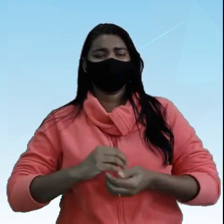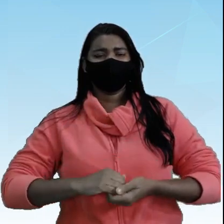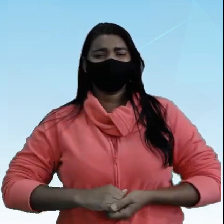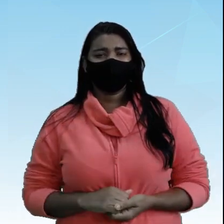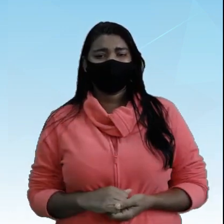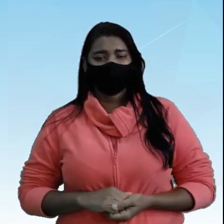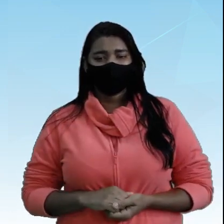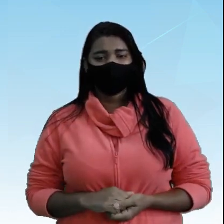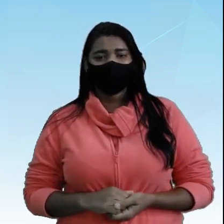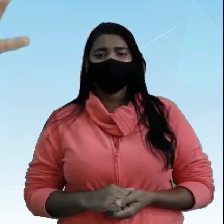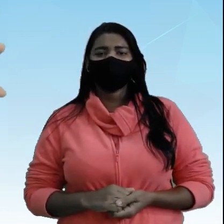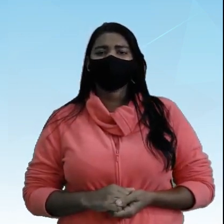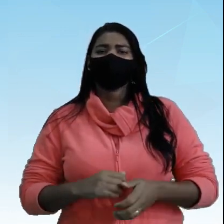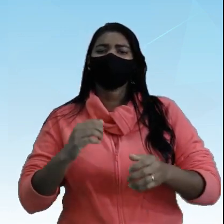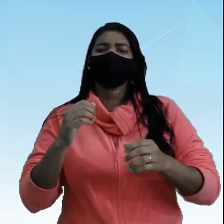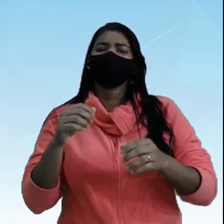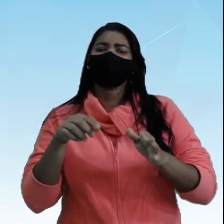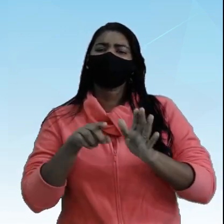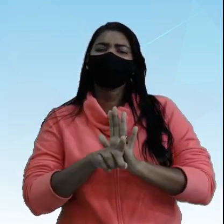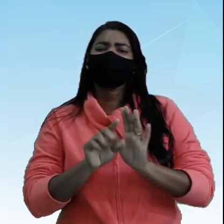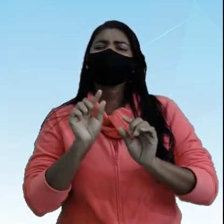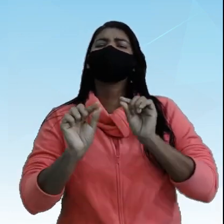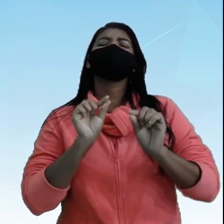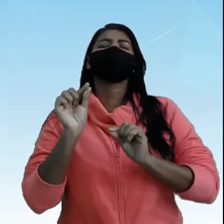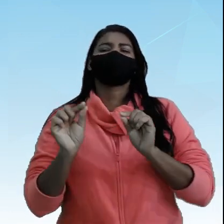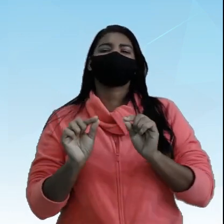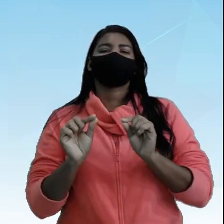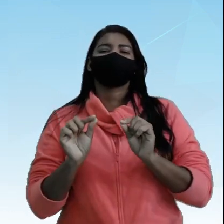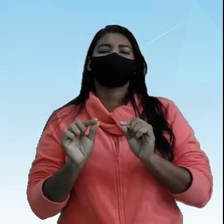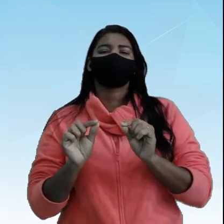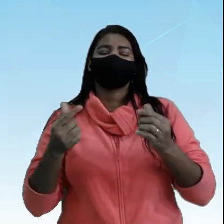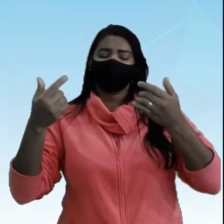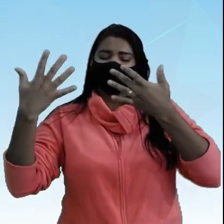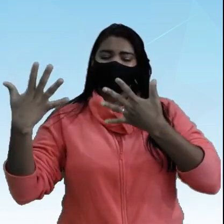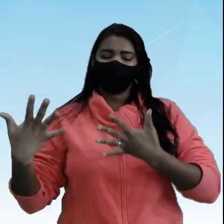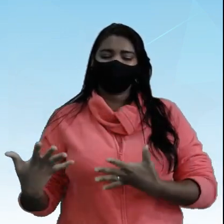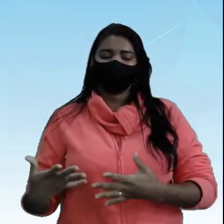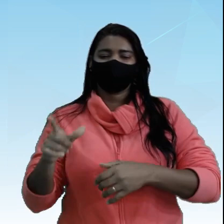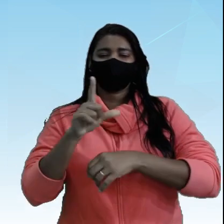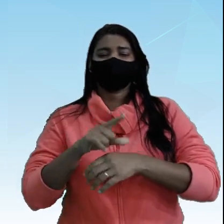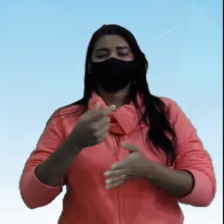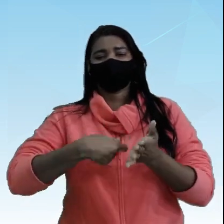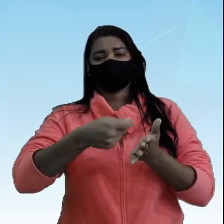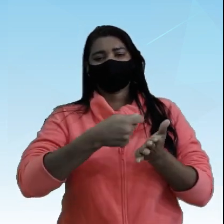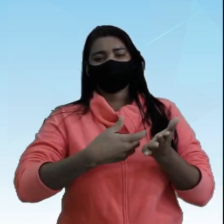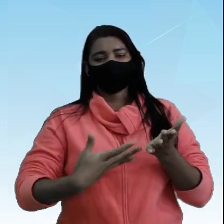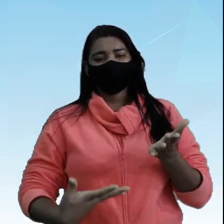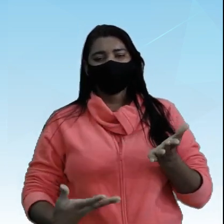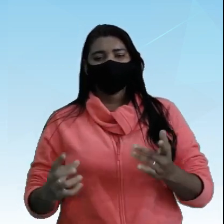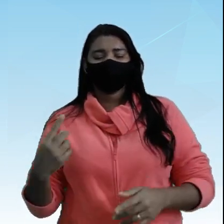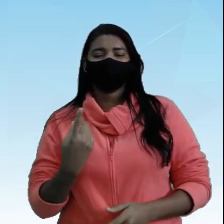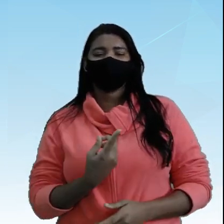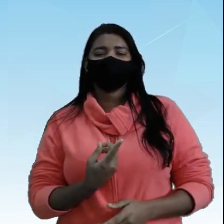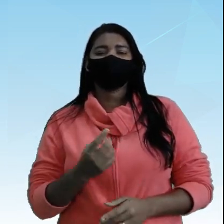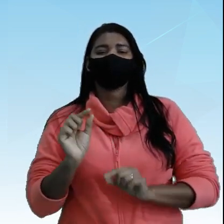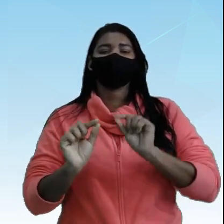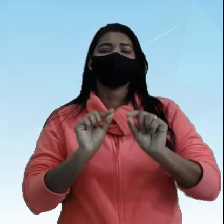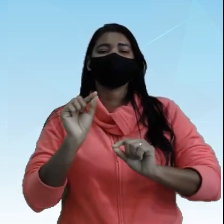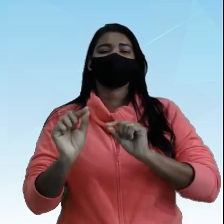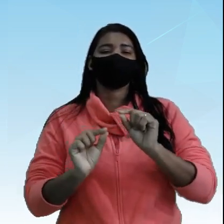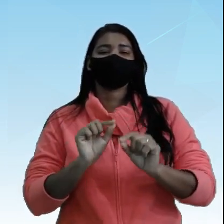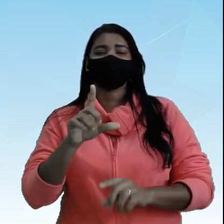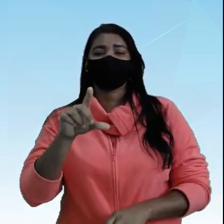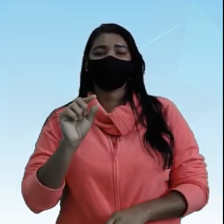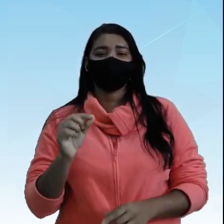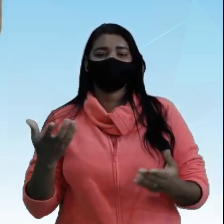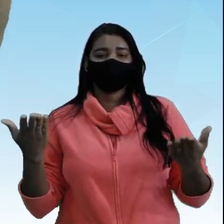Você pode me perguntar o que são escolhas lexicais? Quando nós falamos ou nós escrevemos, nós fazemos o quê?